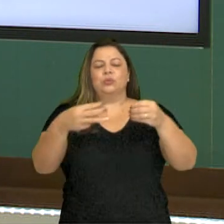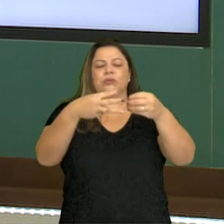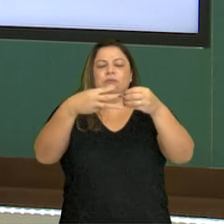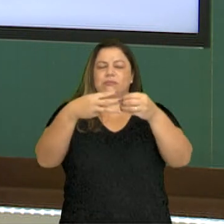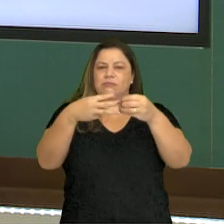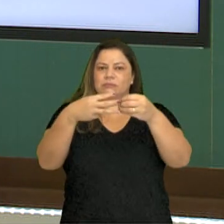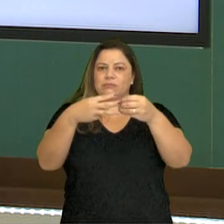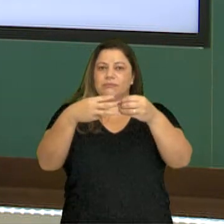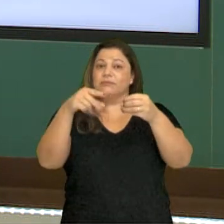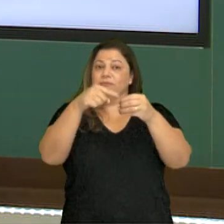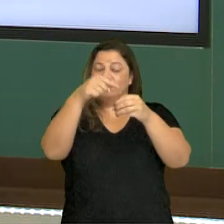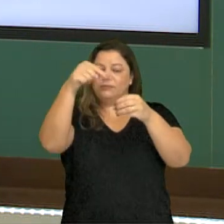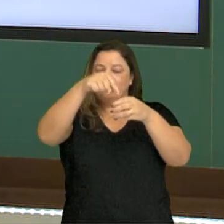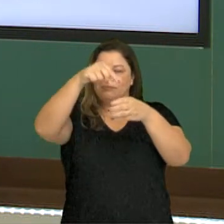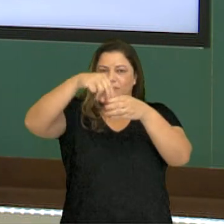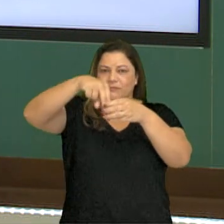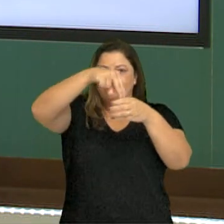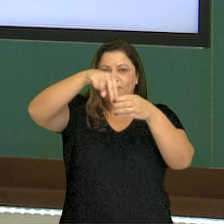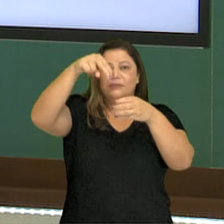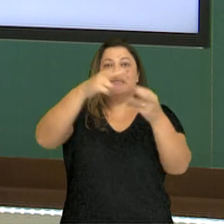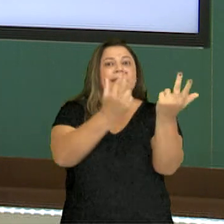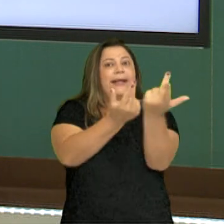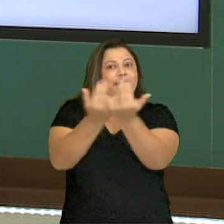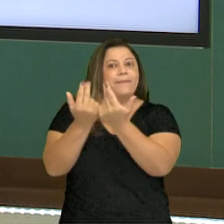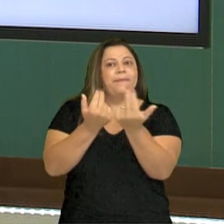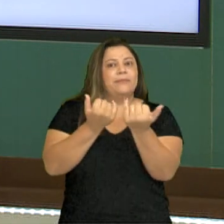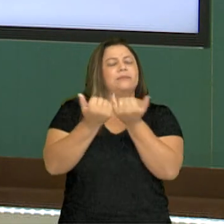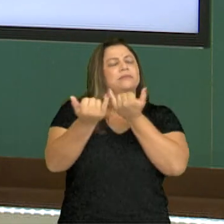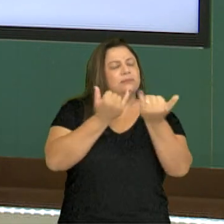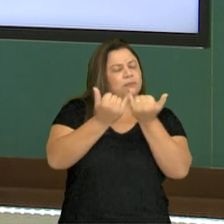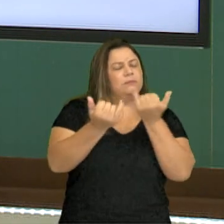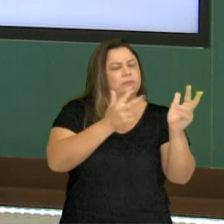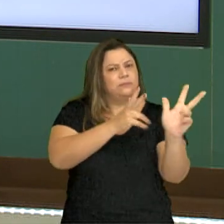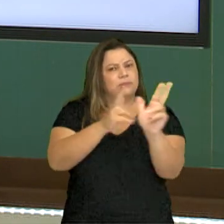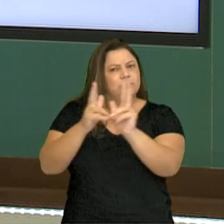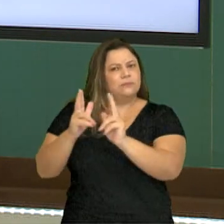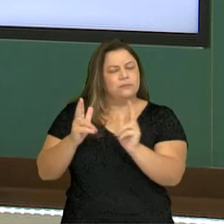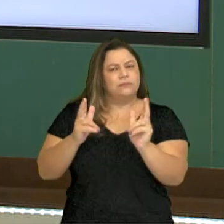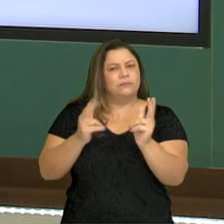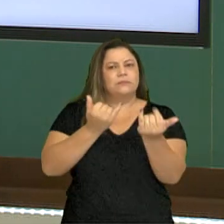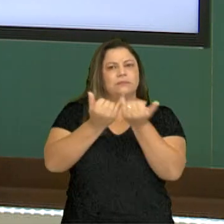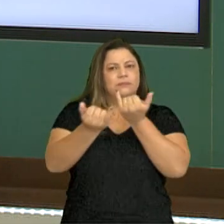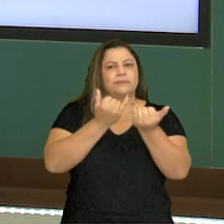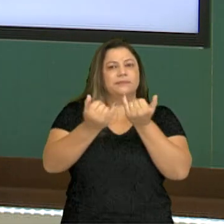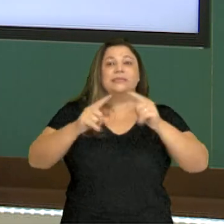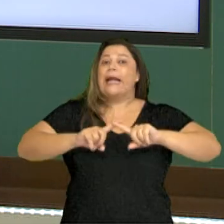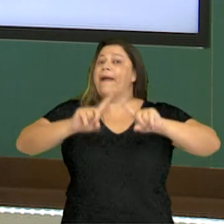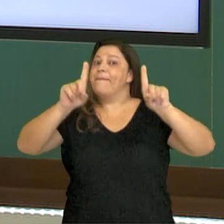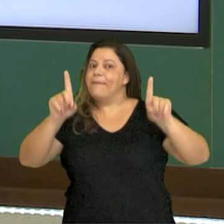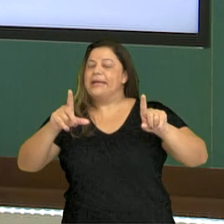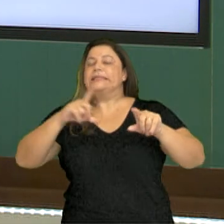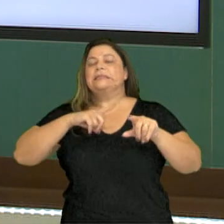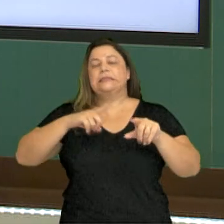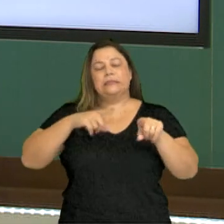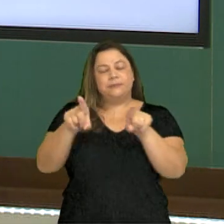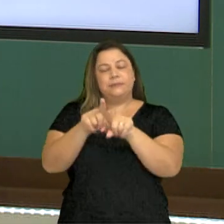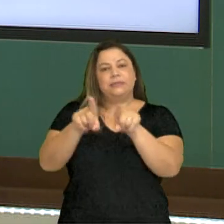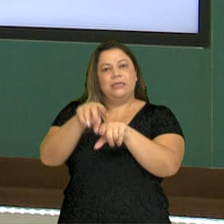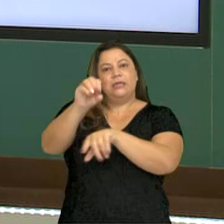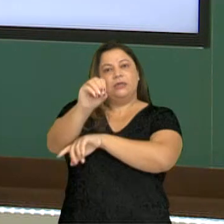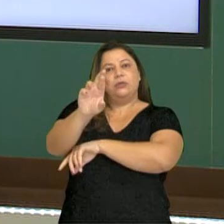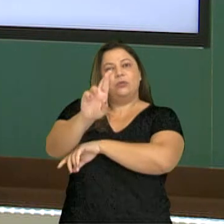animal têm questões em comum, têm estruturas em comum, mas também têm organelas e